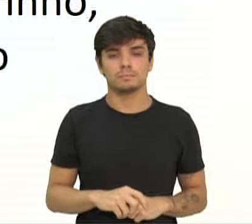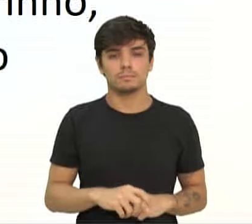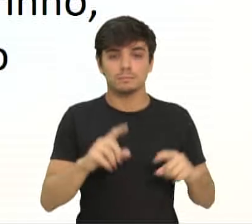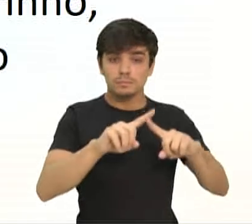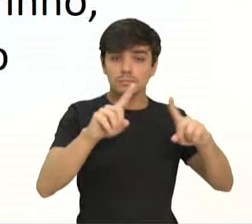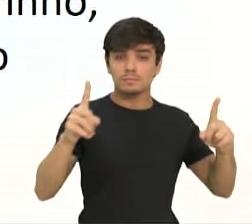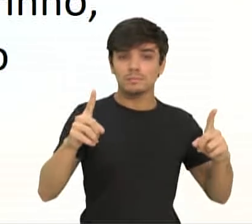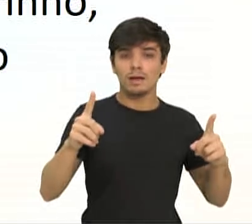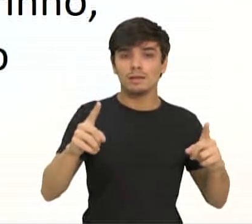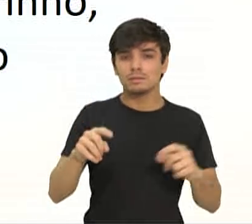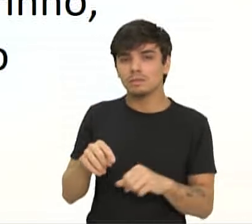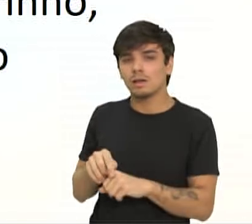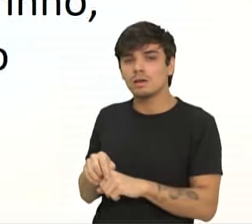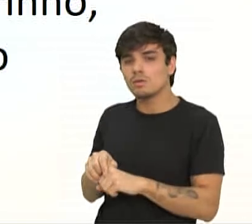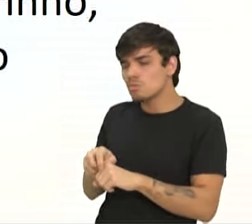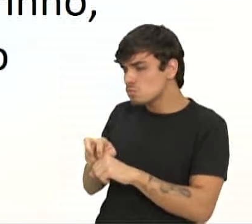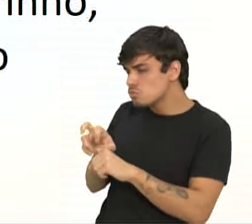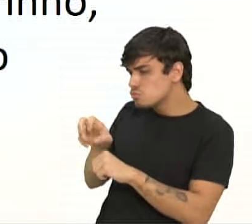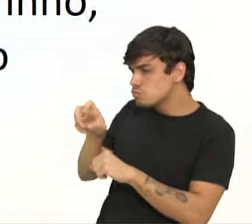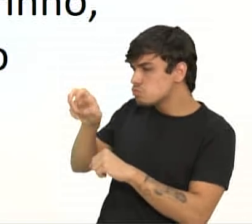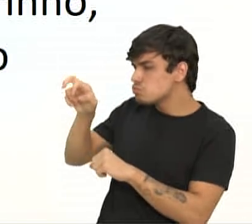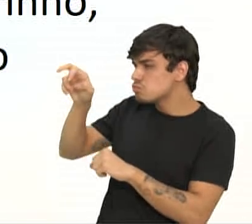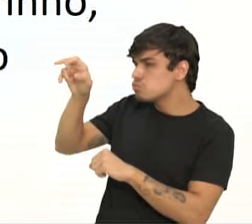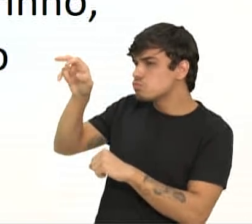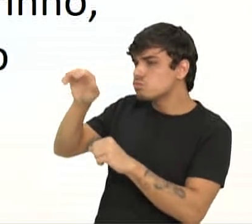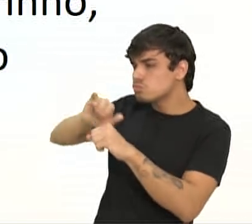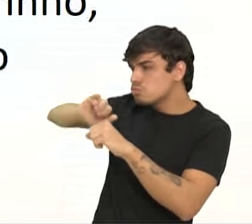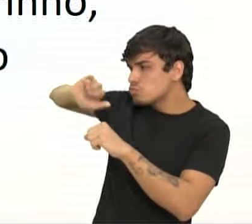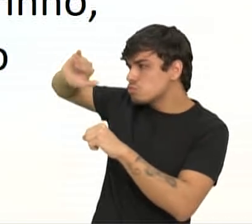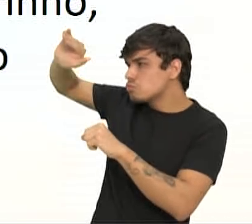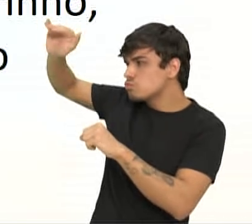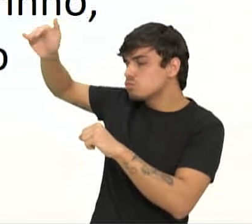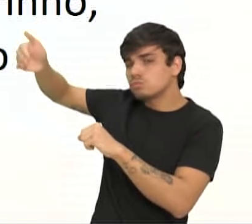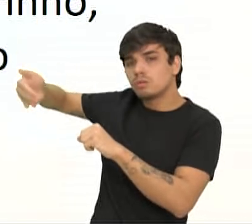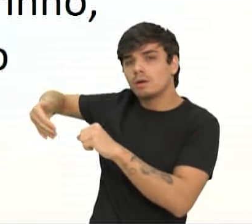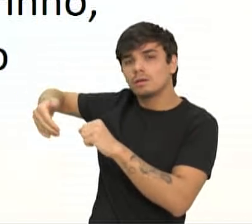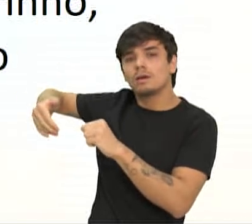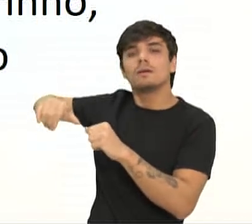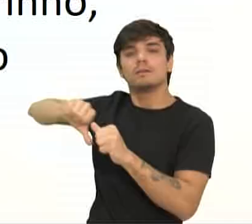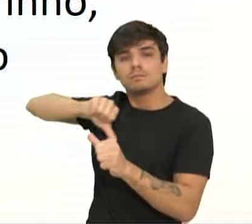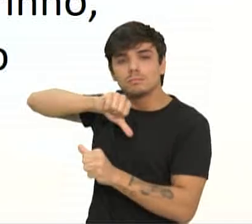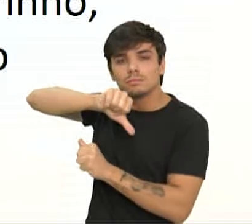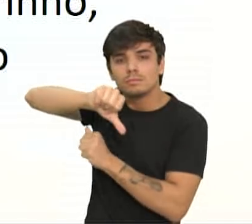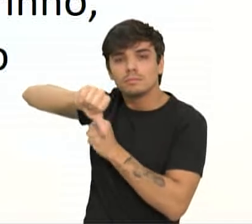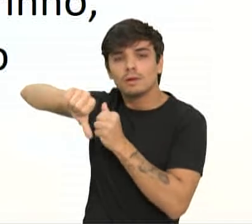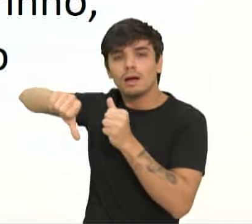Mas, subindo-se ao morro mais alto da fazenda, tornava-se a